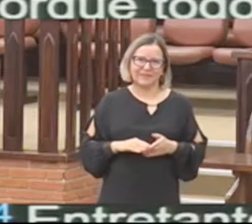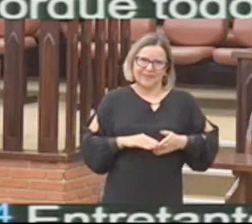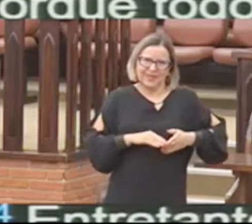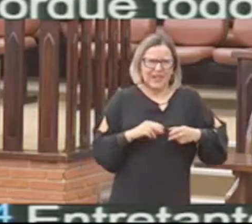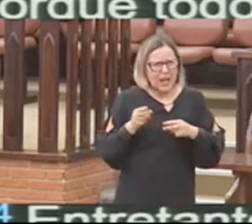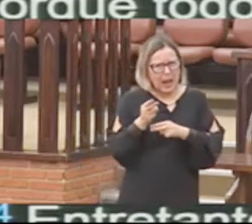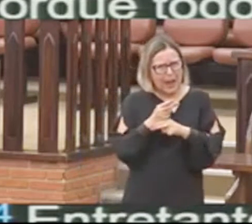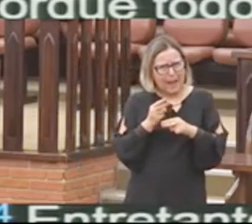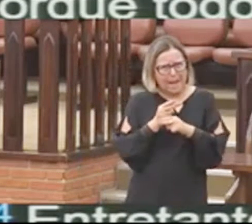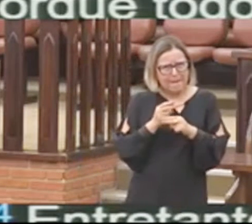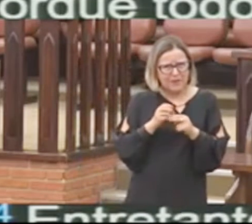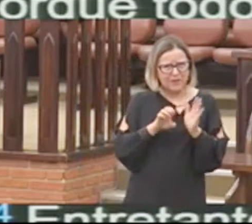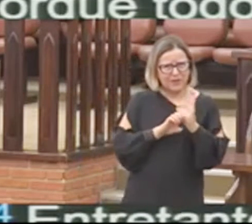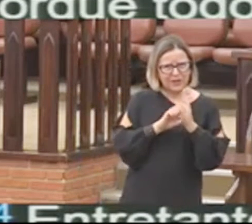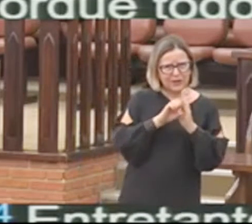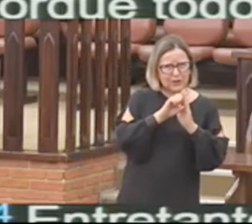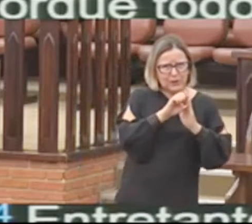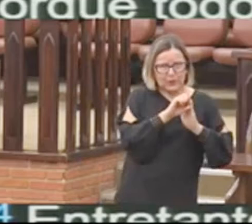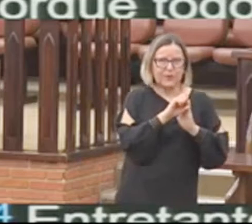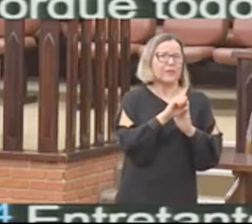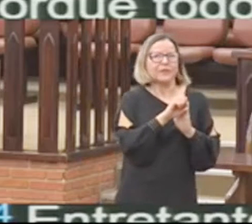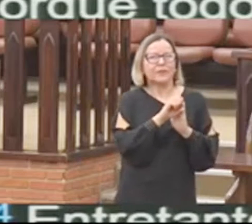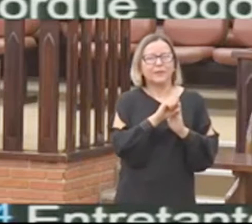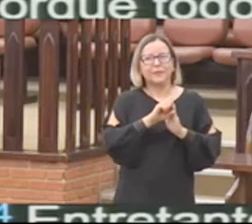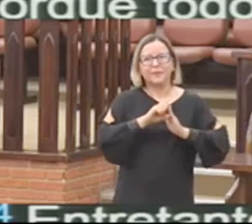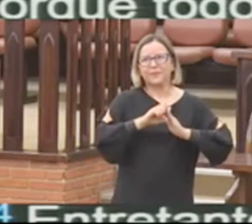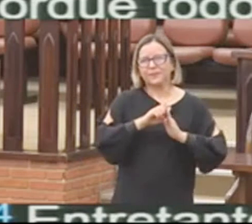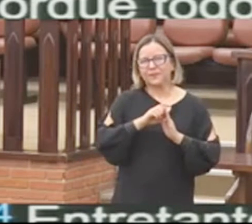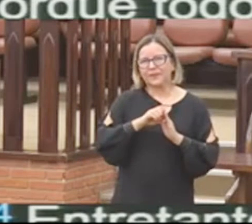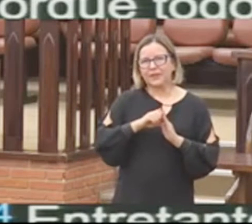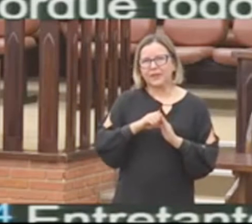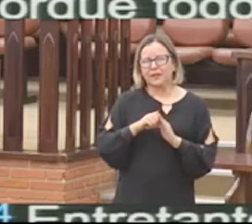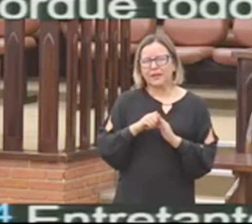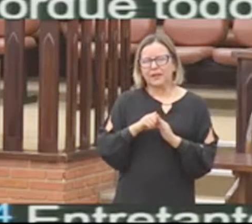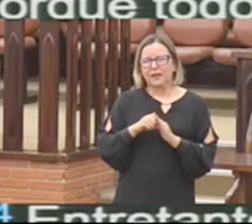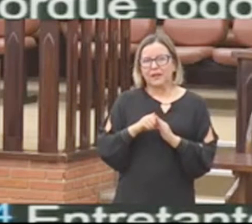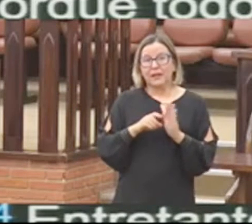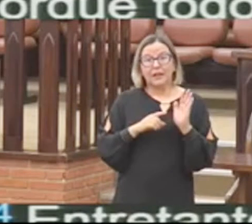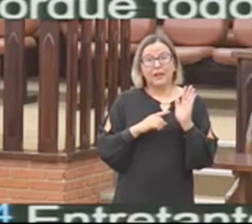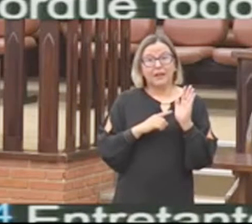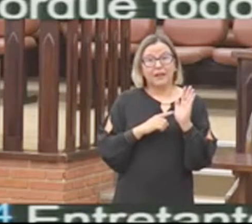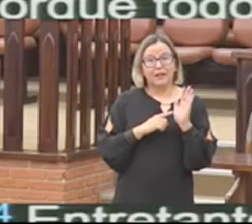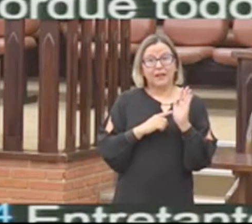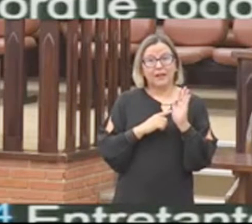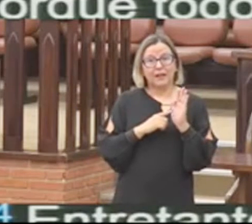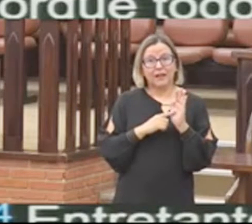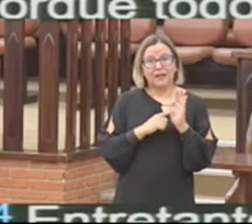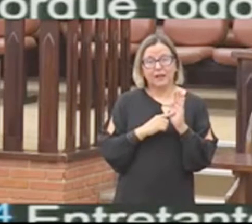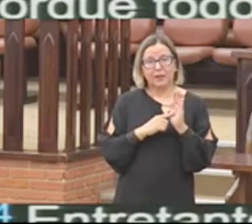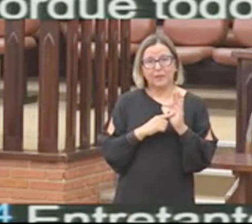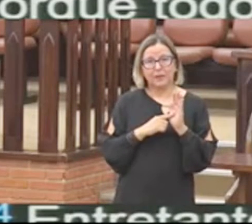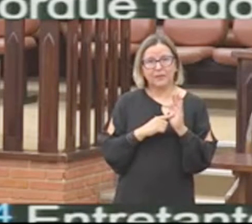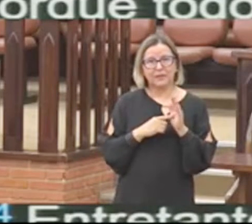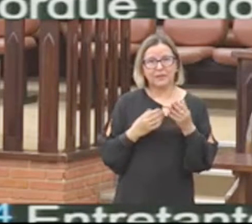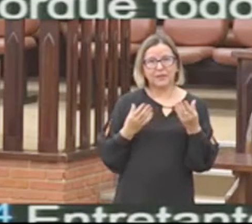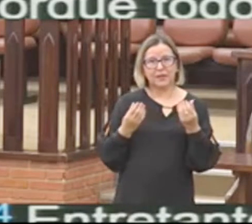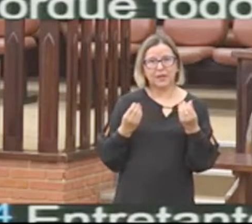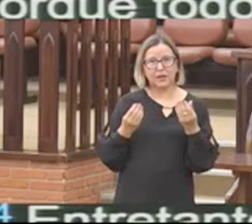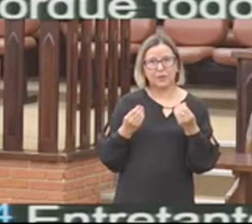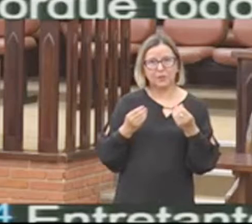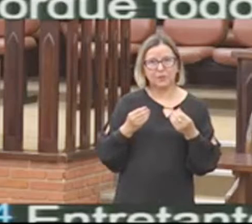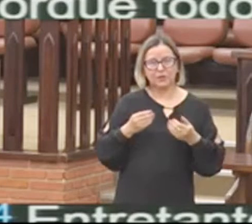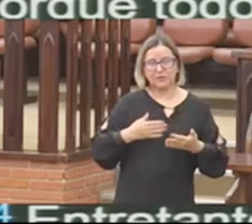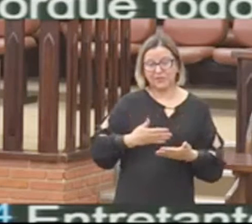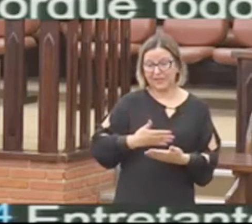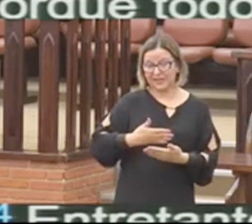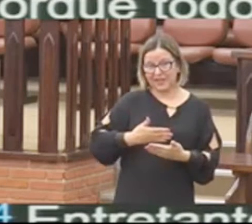aparecem inúmeras, centenas, dezenas, centenas, milhares de assuntos relativos à sua pesquisa.